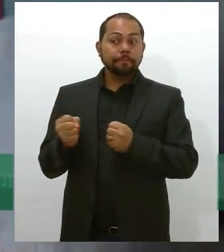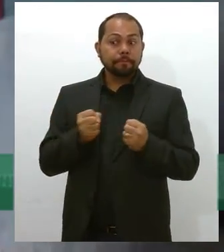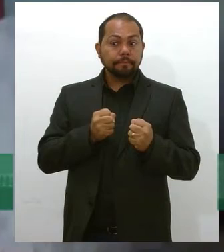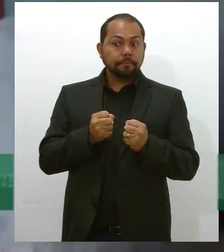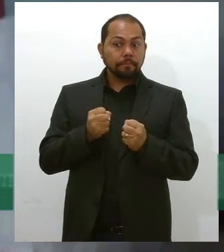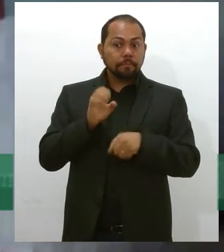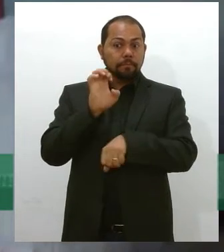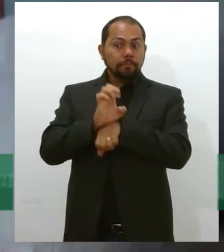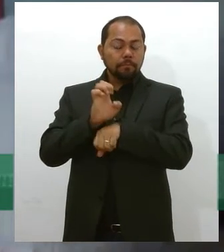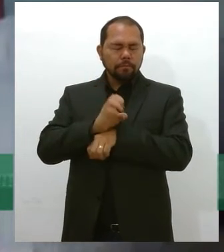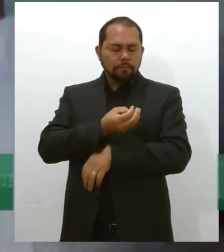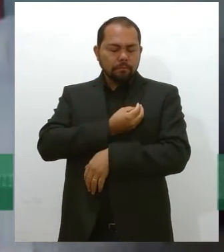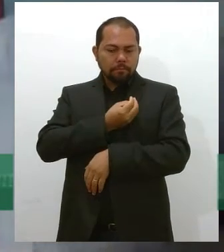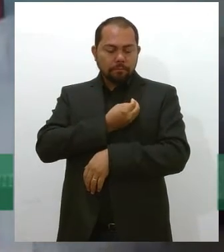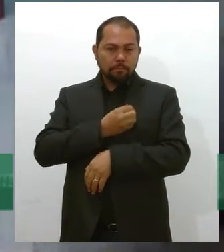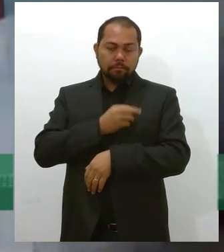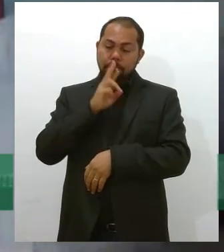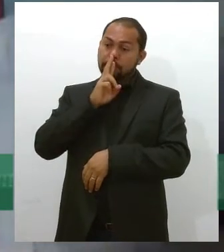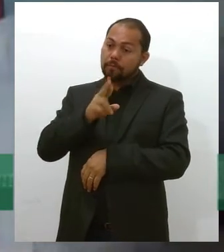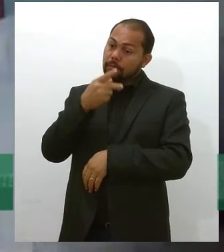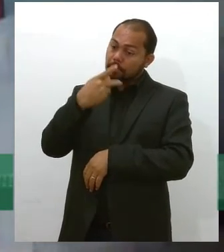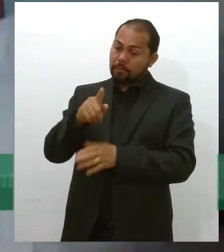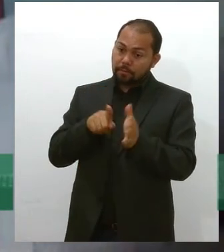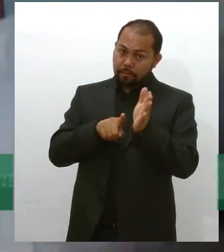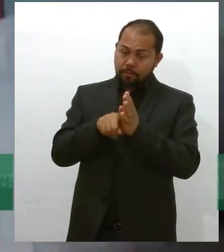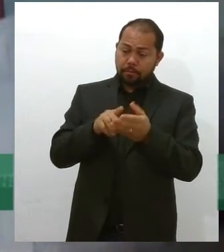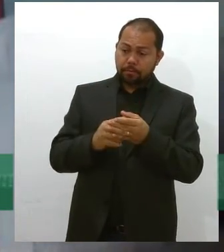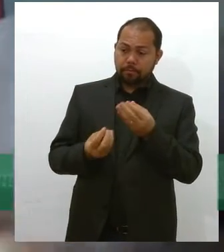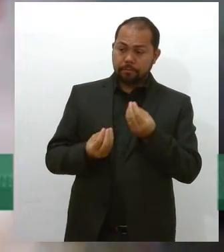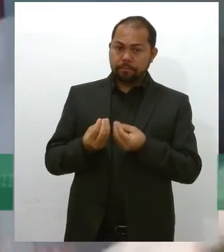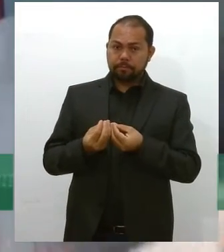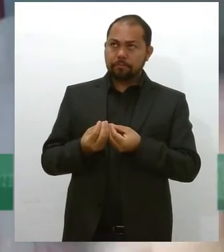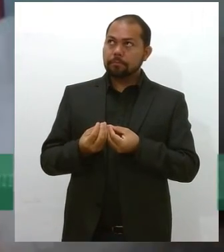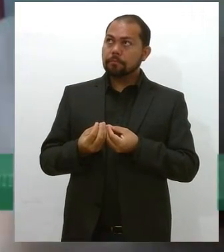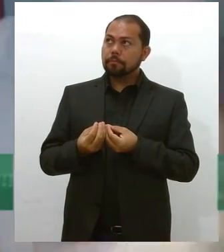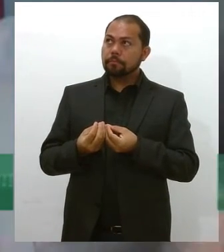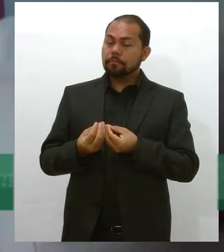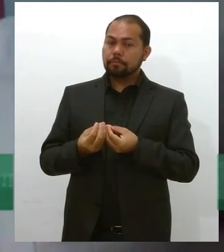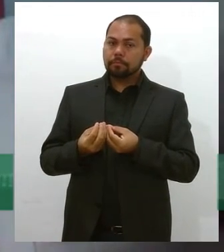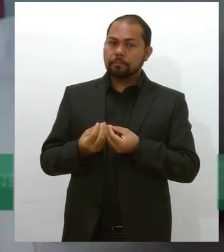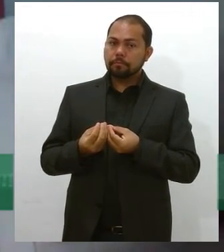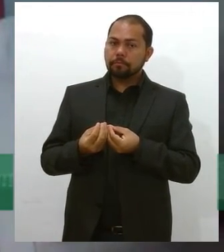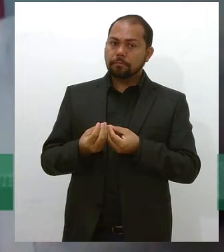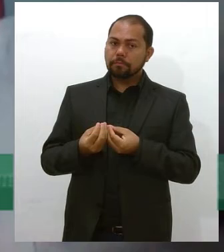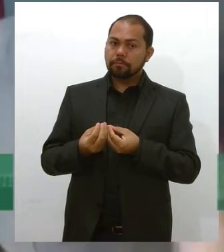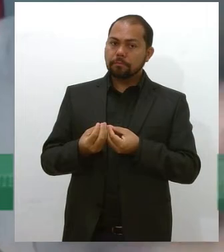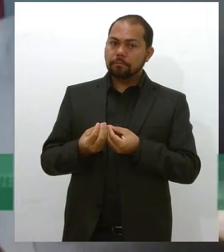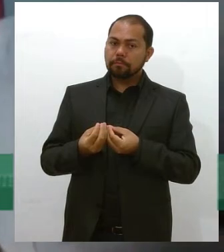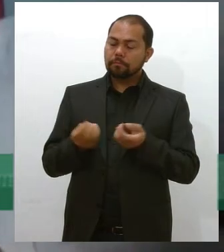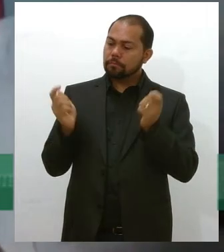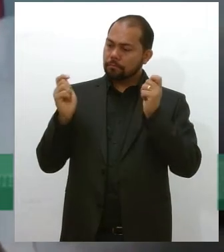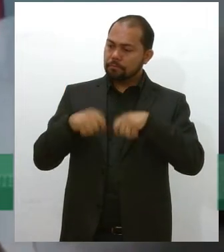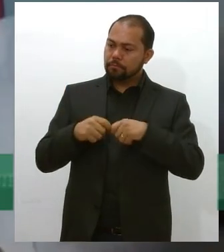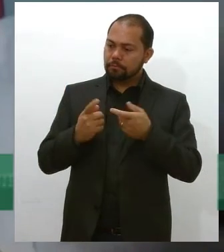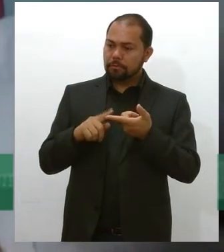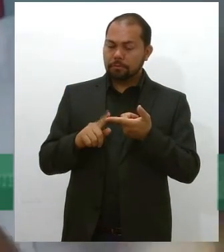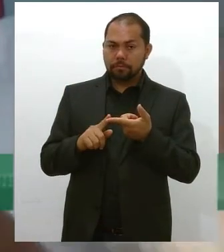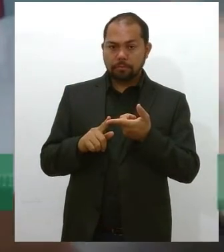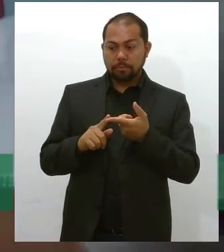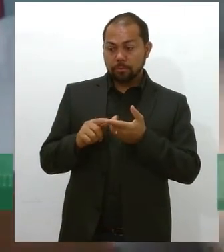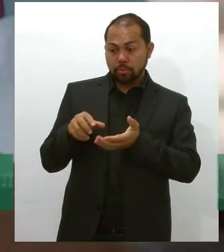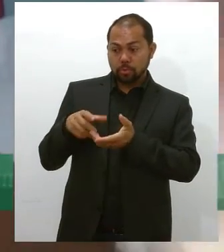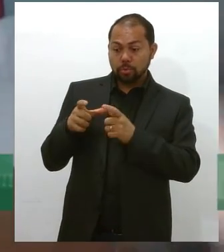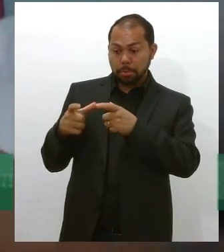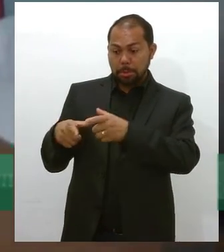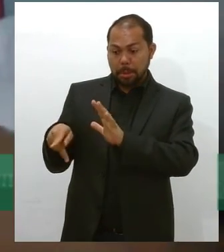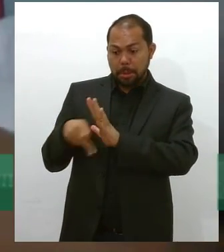respondendo bem a sua pergunta, é essa possibilidade de que ali na esfera provincial, a partir do Conselho de Província, que